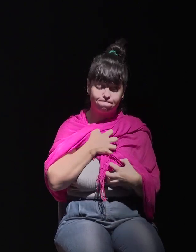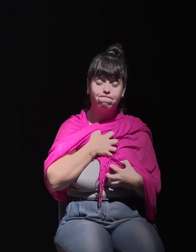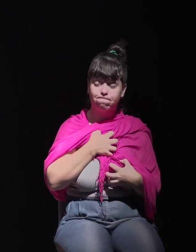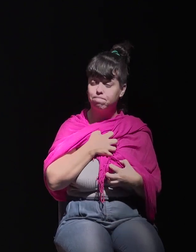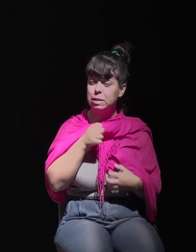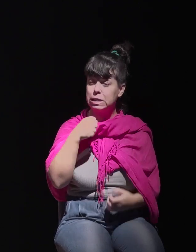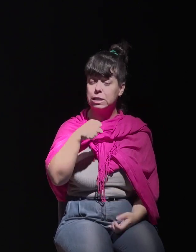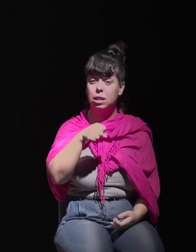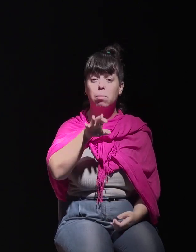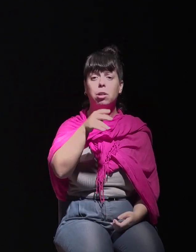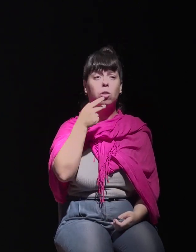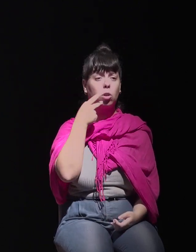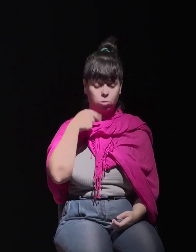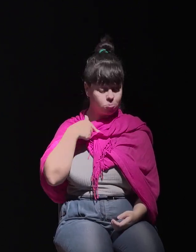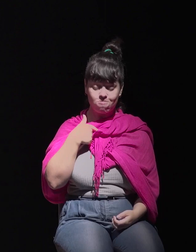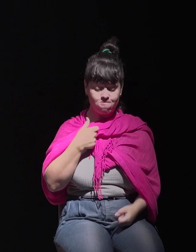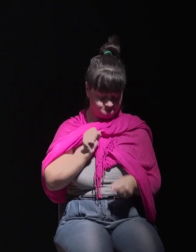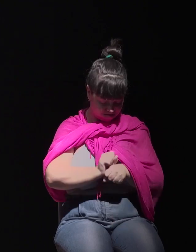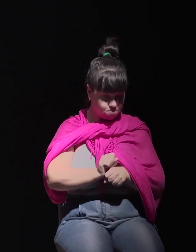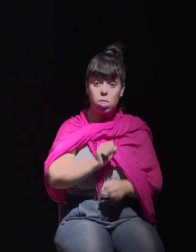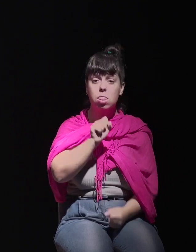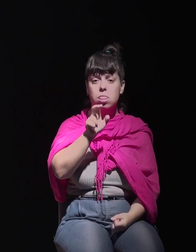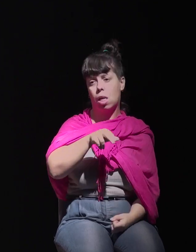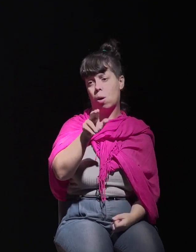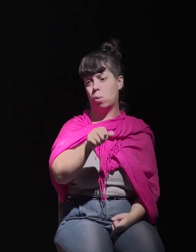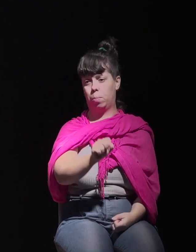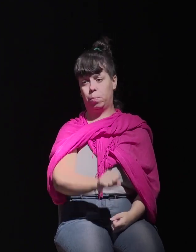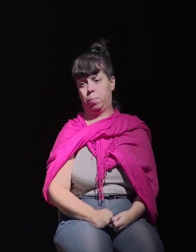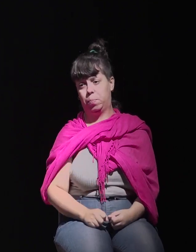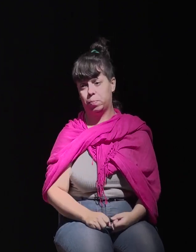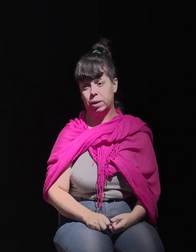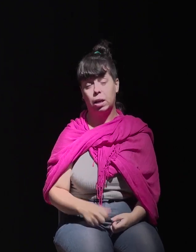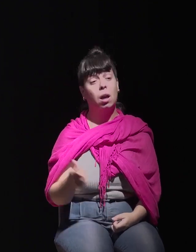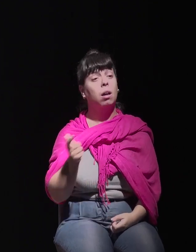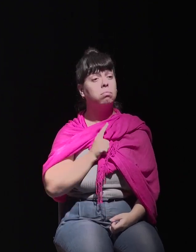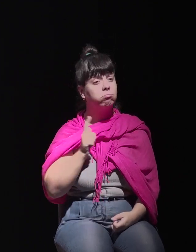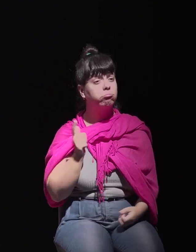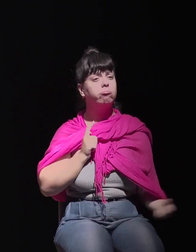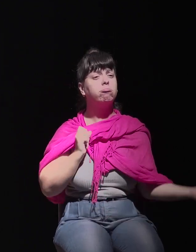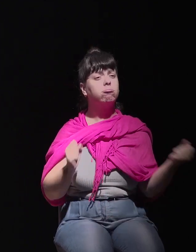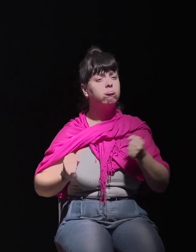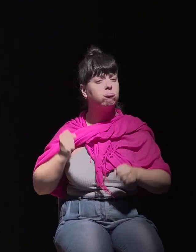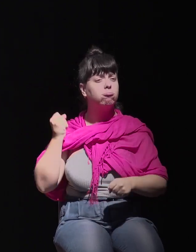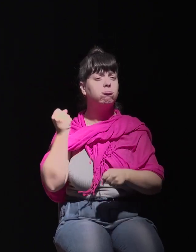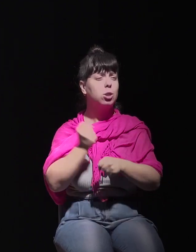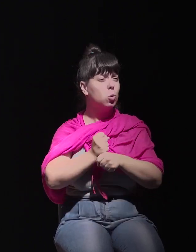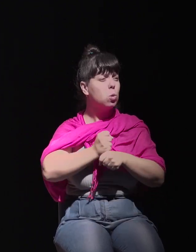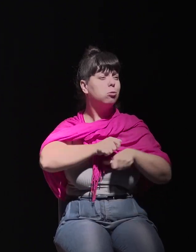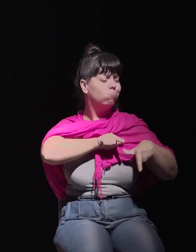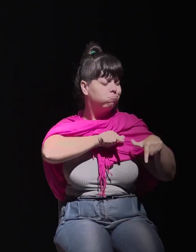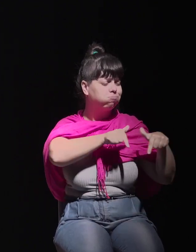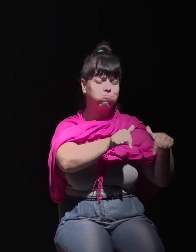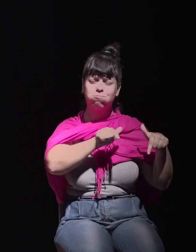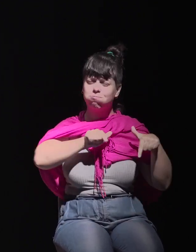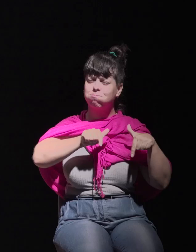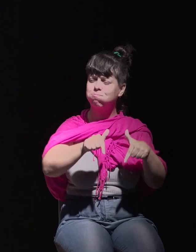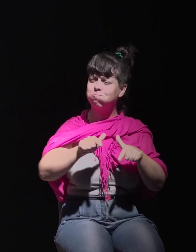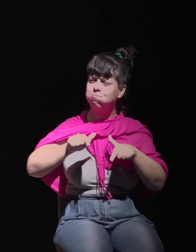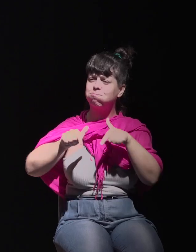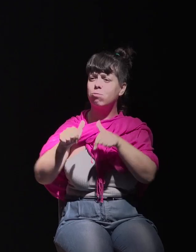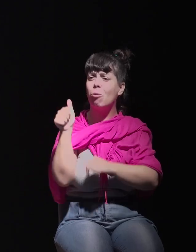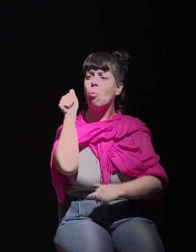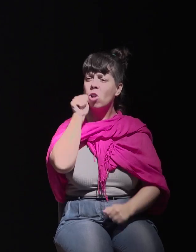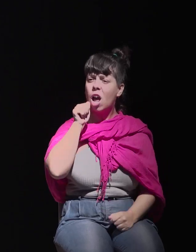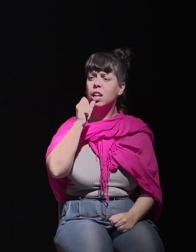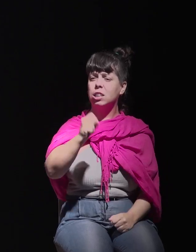que a gente não ia parar. E nós tivemos 1 ano de muita mobilização de mulheres. Nós tivemos as mulheres nas